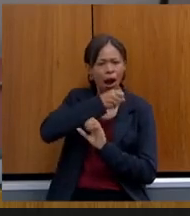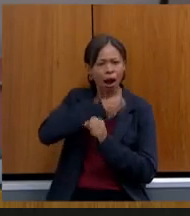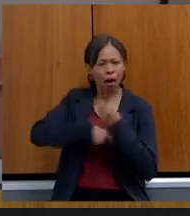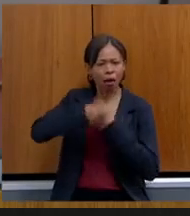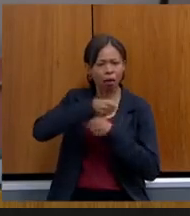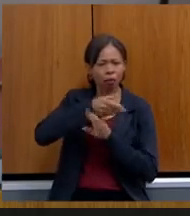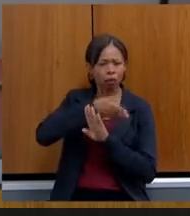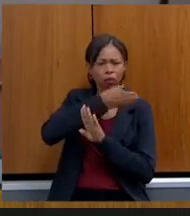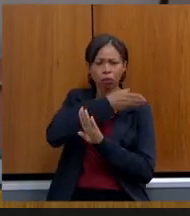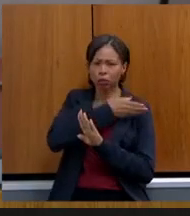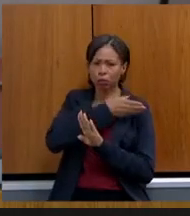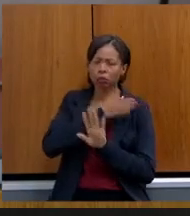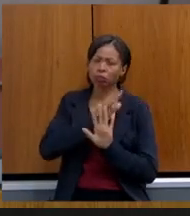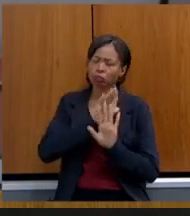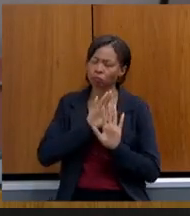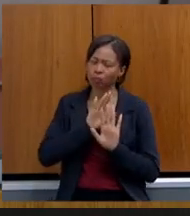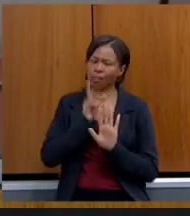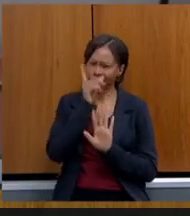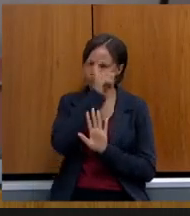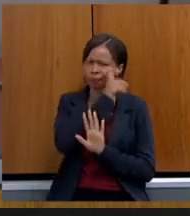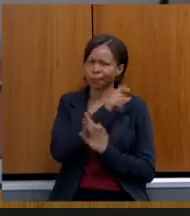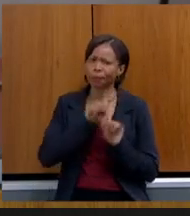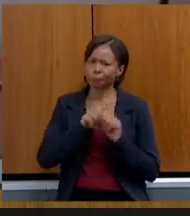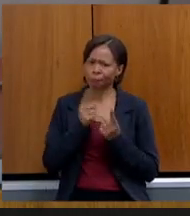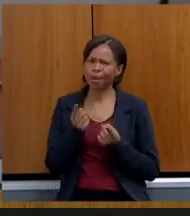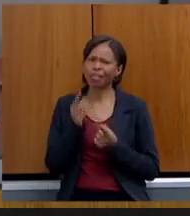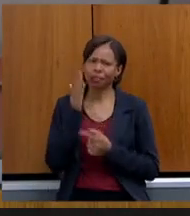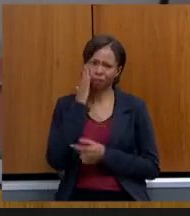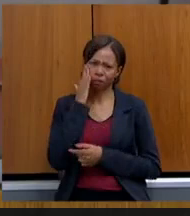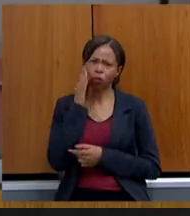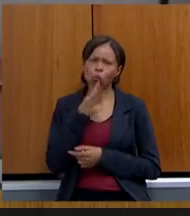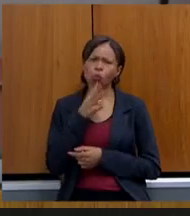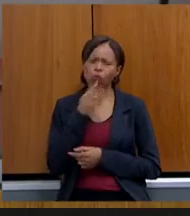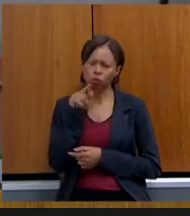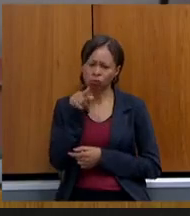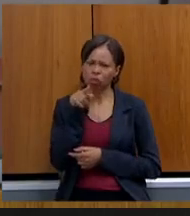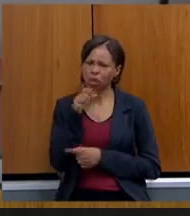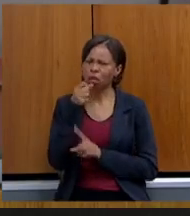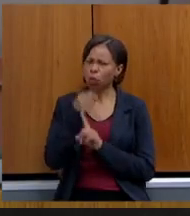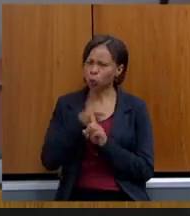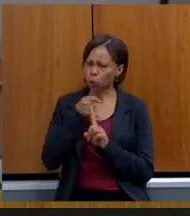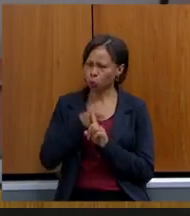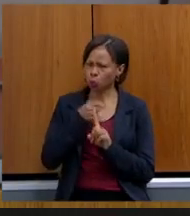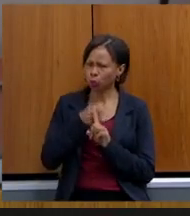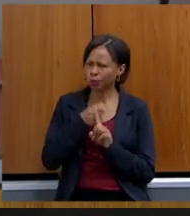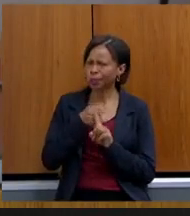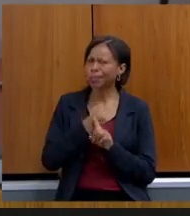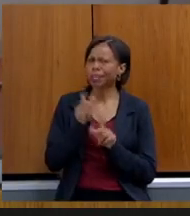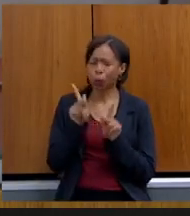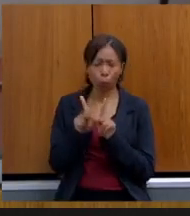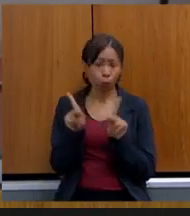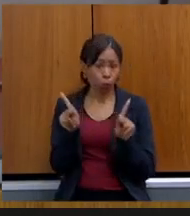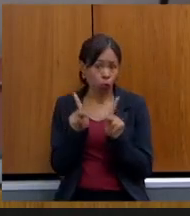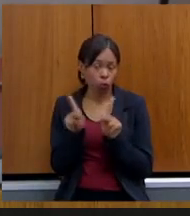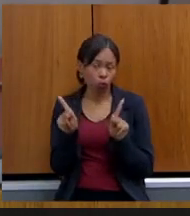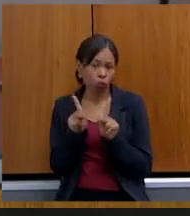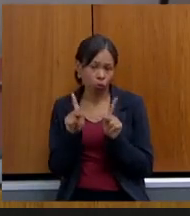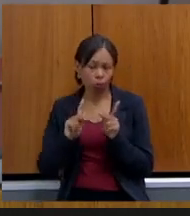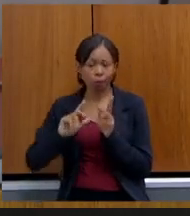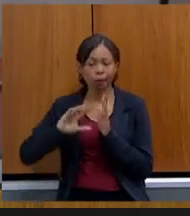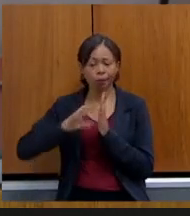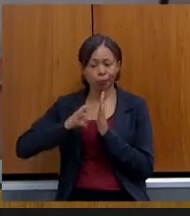que eu faço isso porque eu sei da sua luta tá eu sei como deve ser difícil realmente é para um professor que tá no